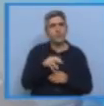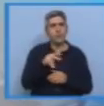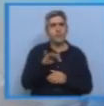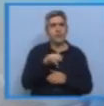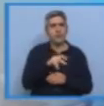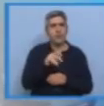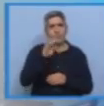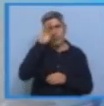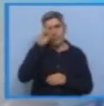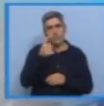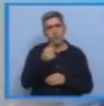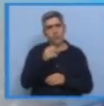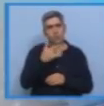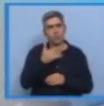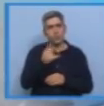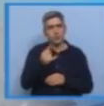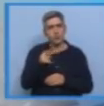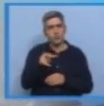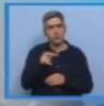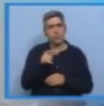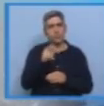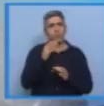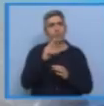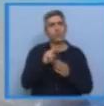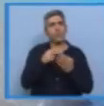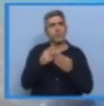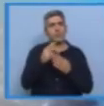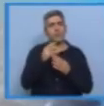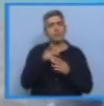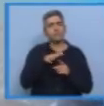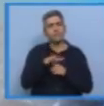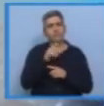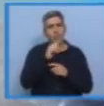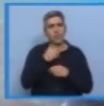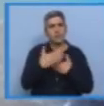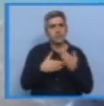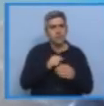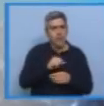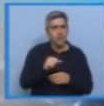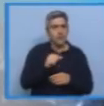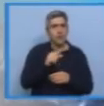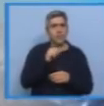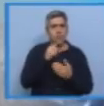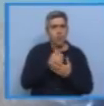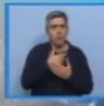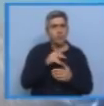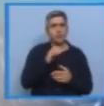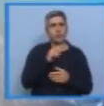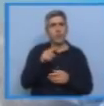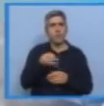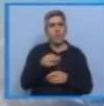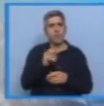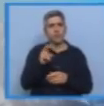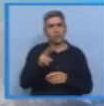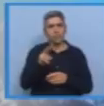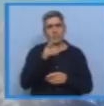XII, confrontado com a questão do duplo efeito terapêutico, que de certo modo acelerava a morte, e depois João Paulo II acabou por reforçar